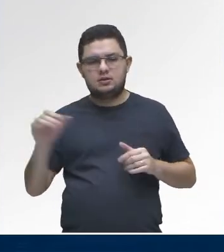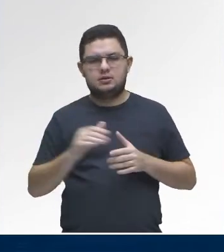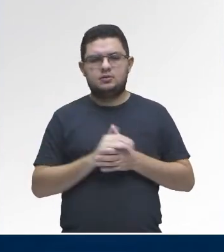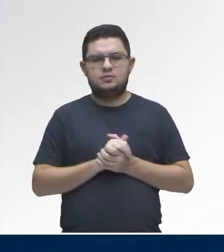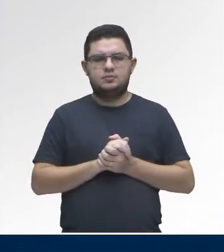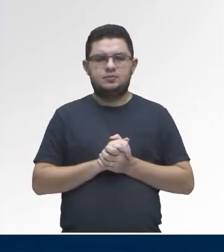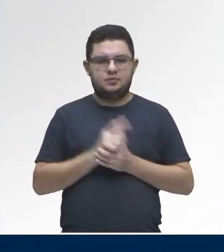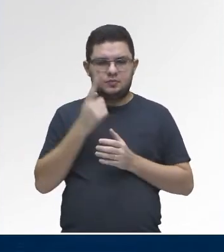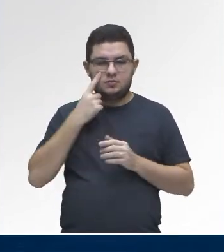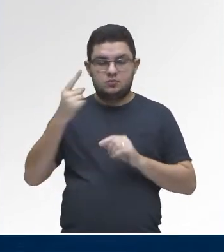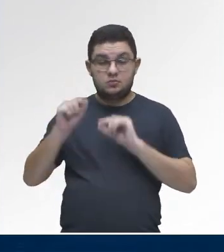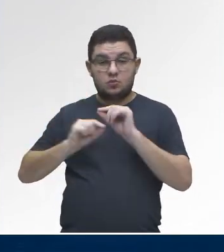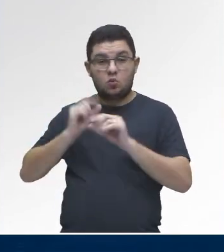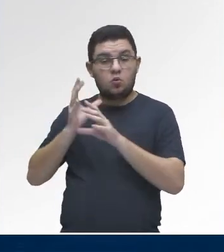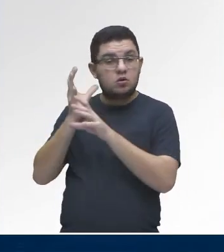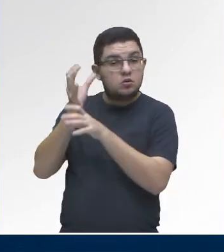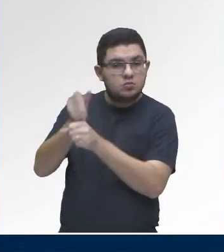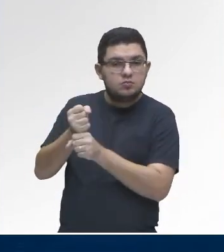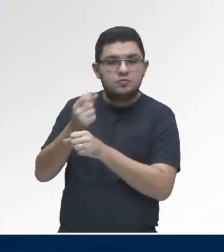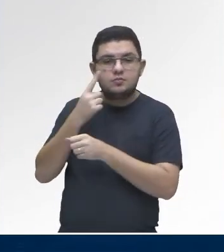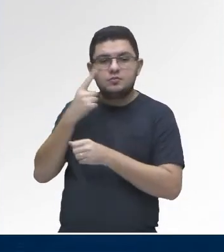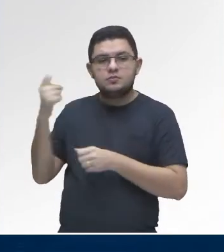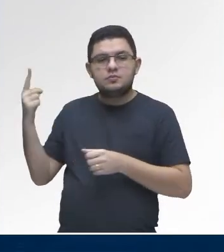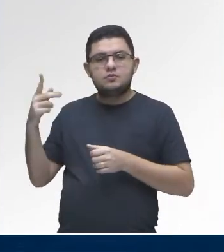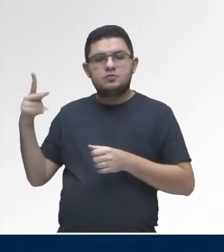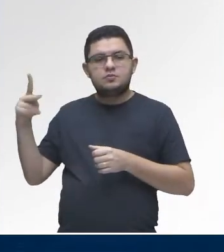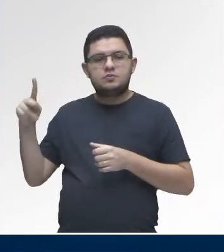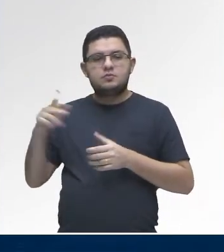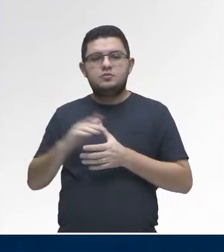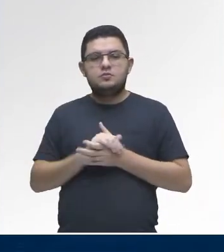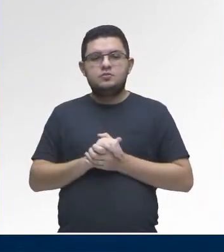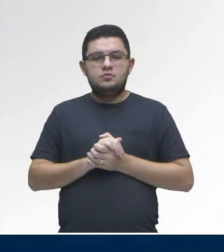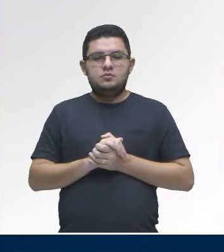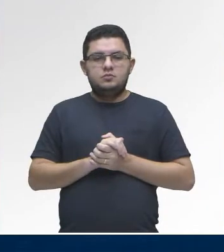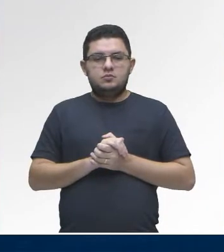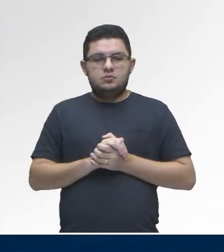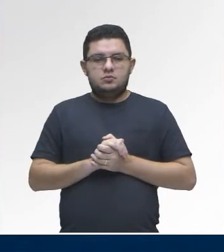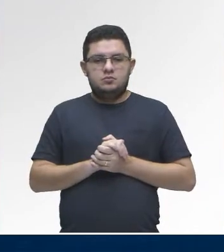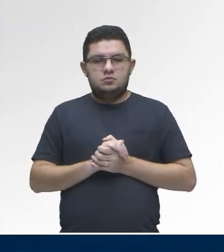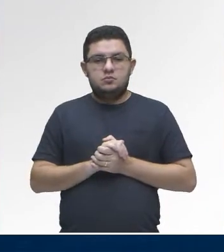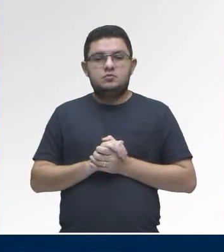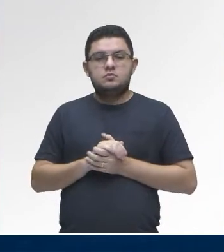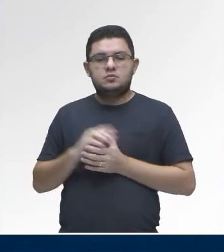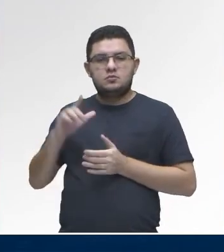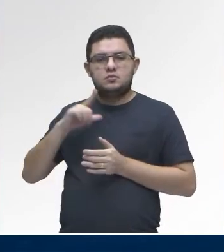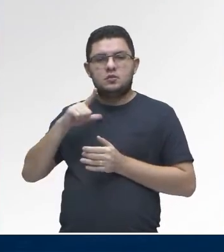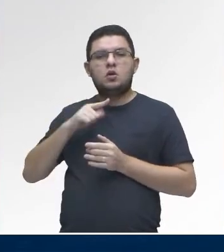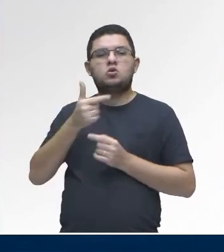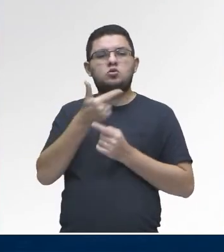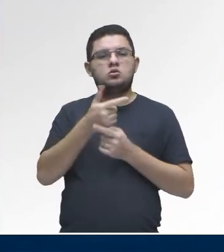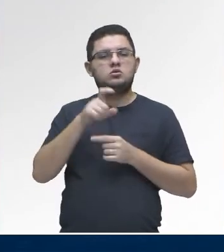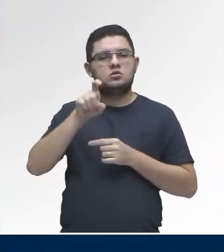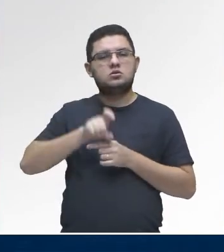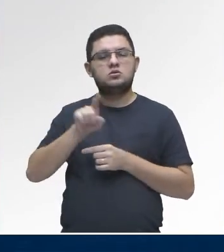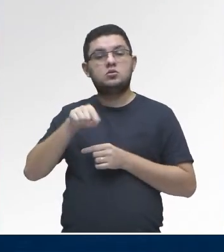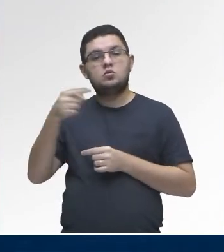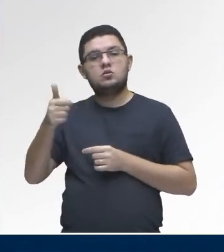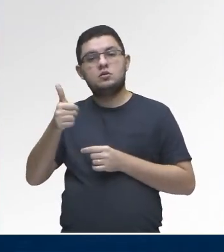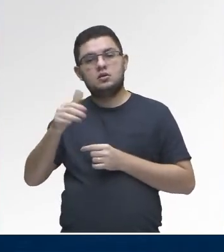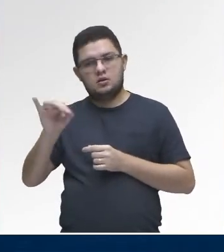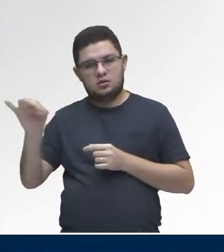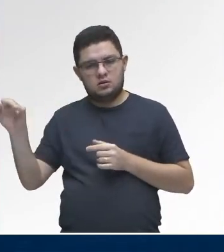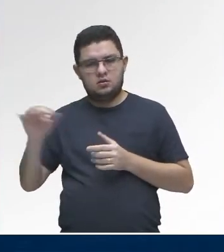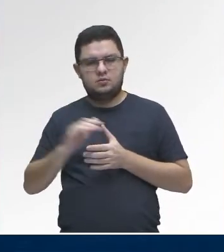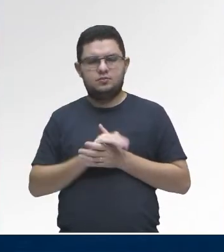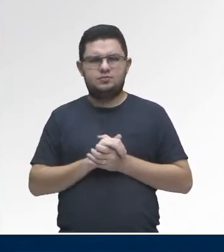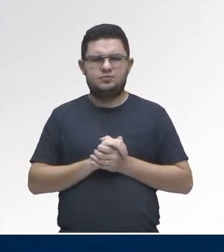encontrar o resultado desse x, olha só, desse lado eu tenho 2x e do outro lado eu tenho 100. Quanto será que vai